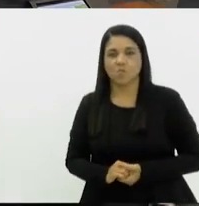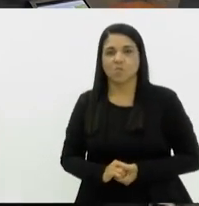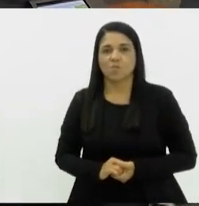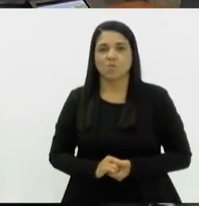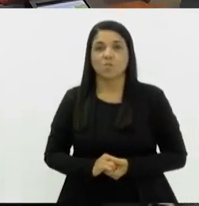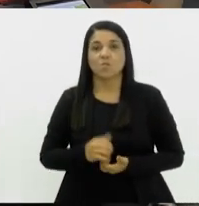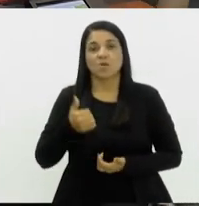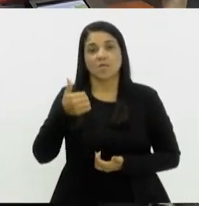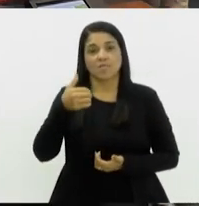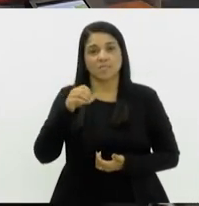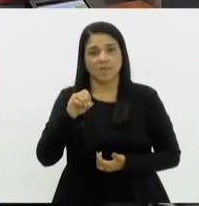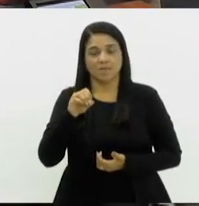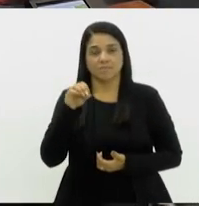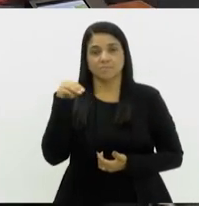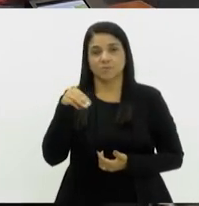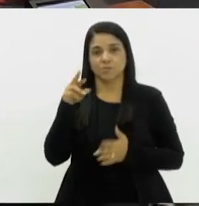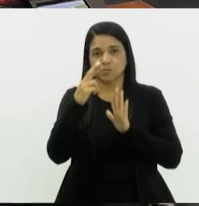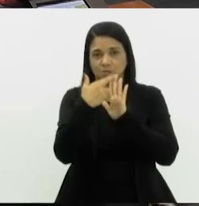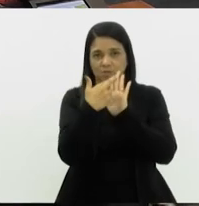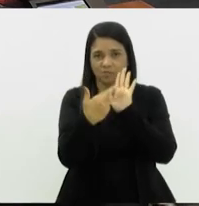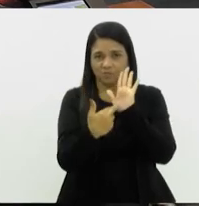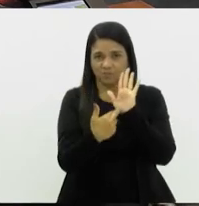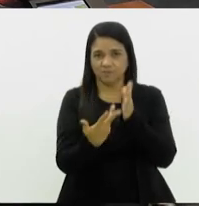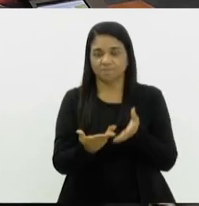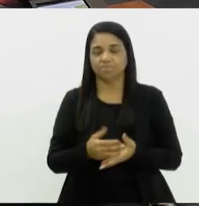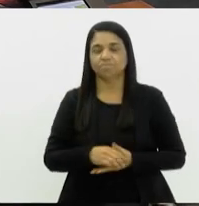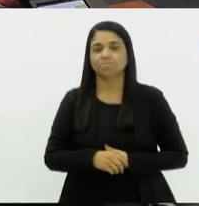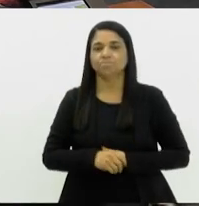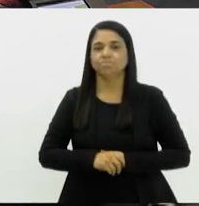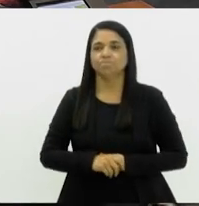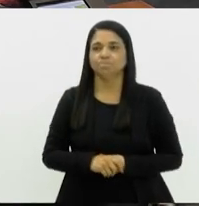dispõe de 10 minutos no tempo regimental.